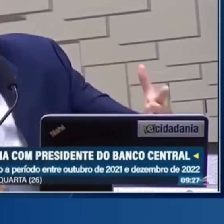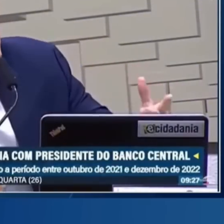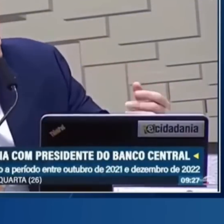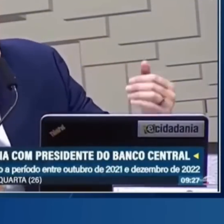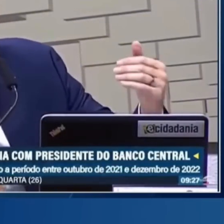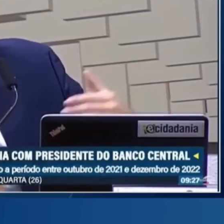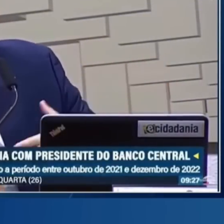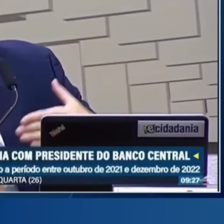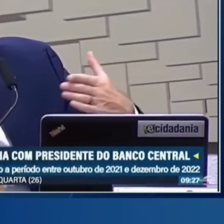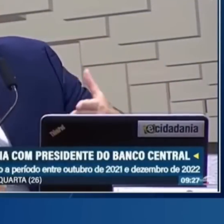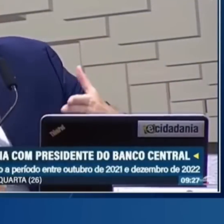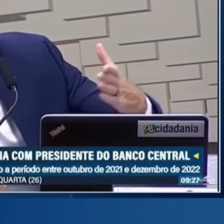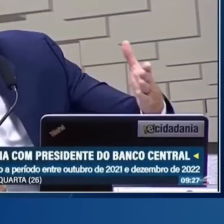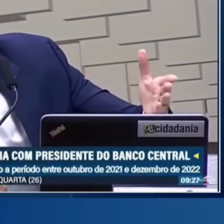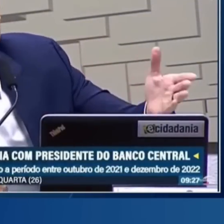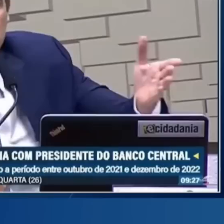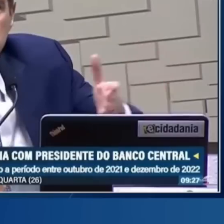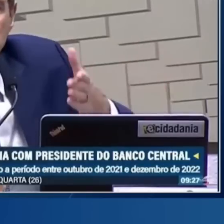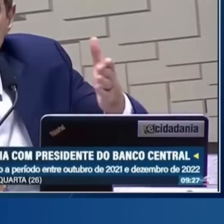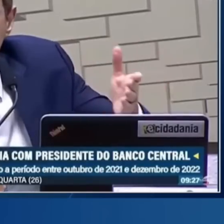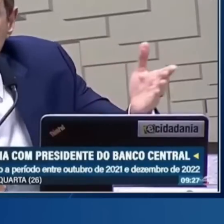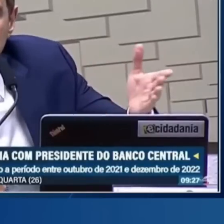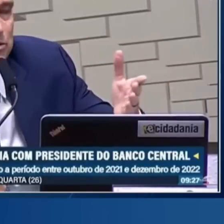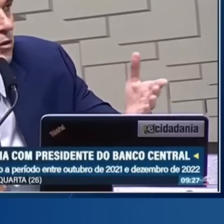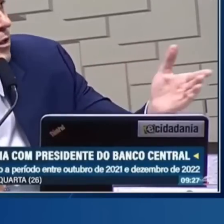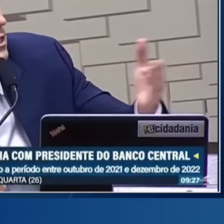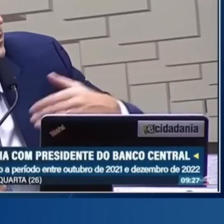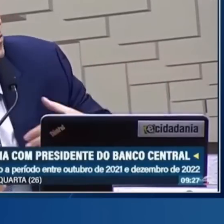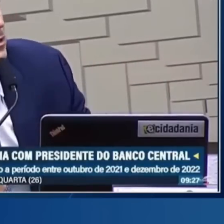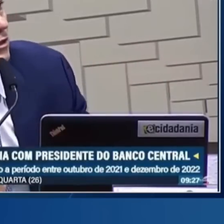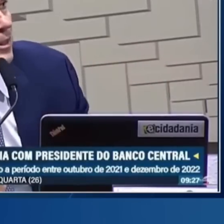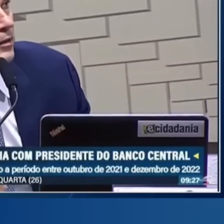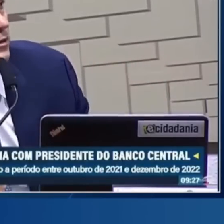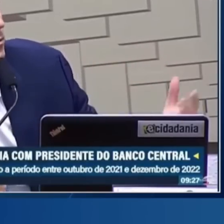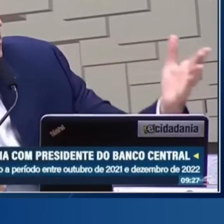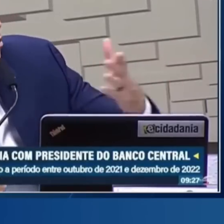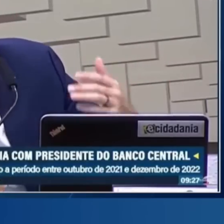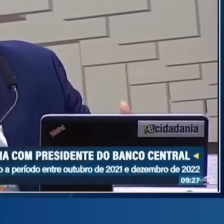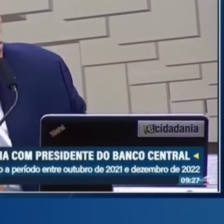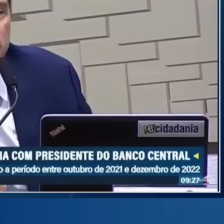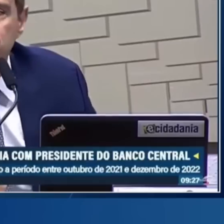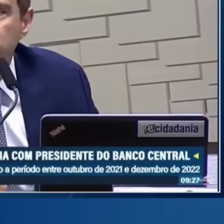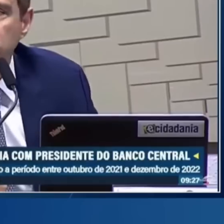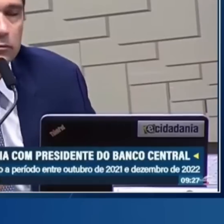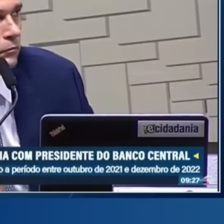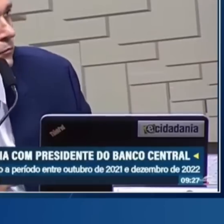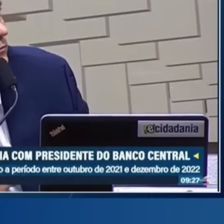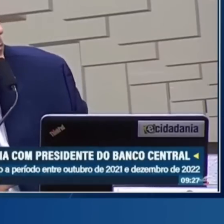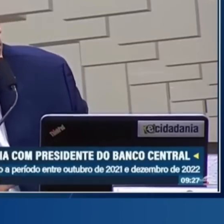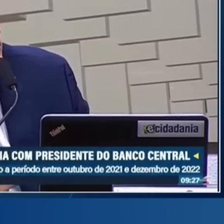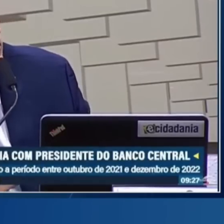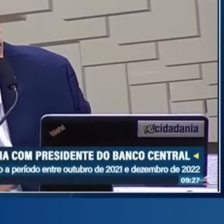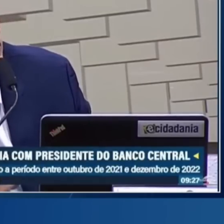que acontece que os manuais de economia costumam nos ensinar a economia na abstração. É como se fosse possível fazer uma fórmula. A fórmula